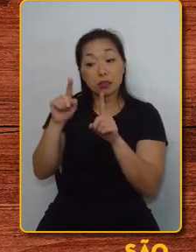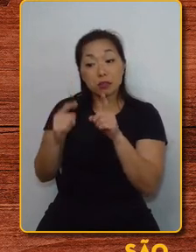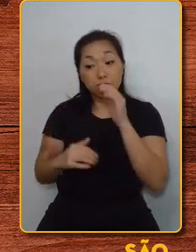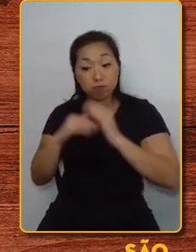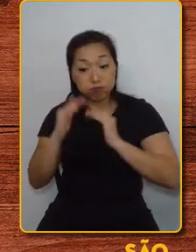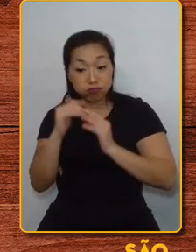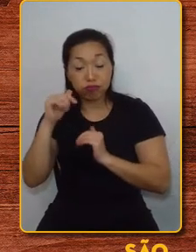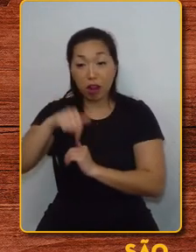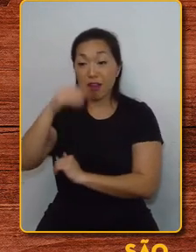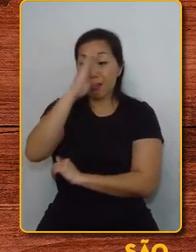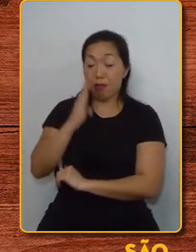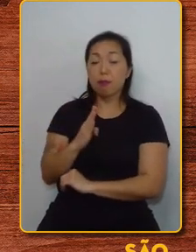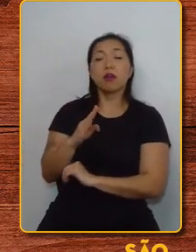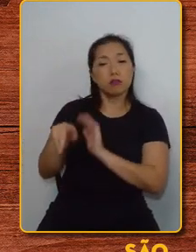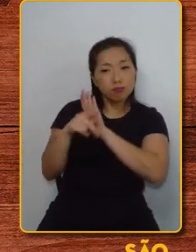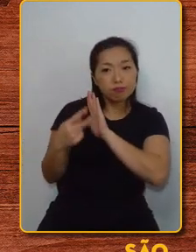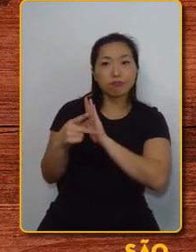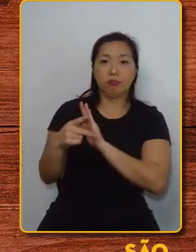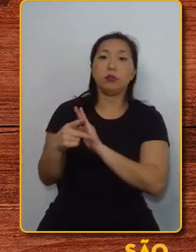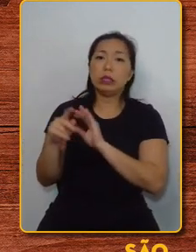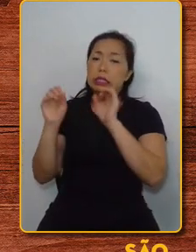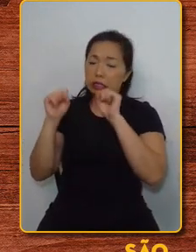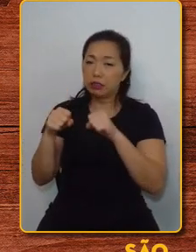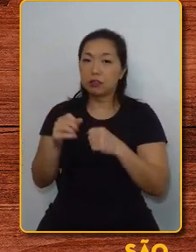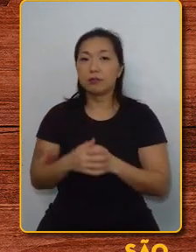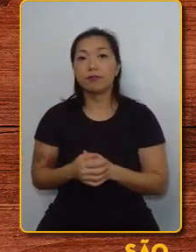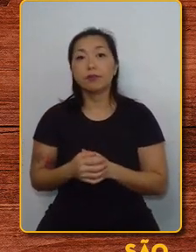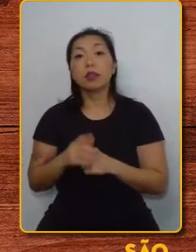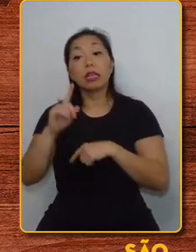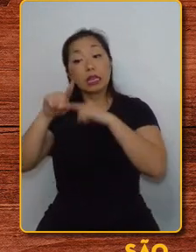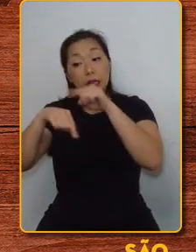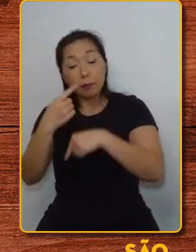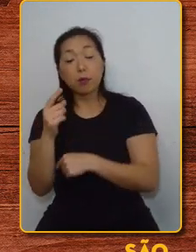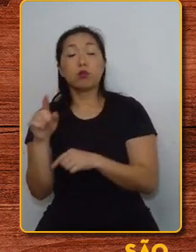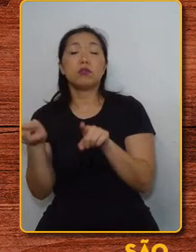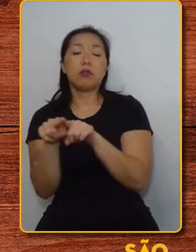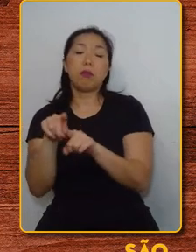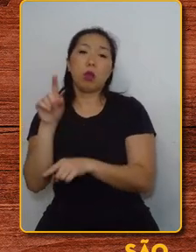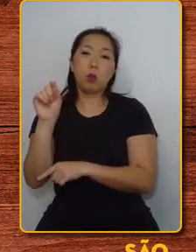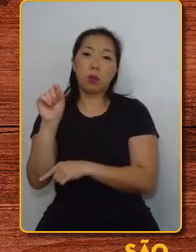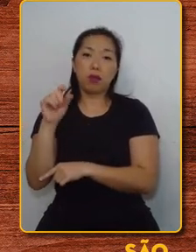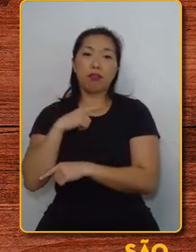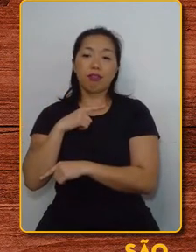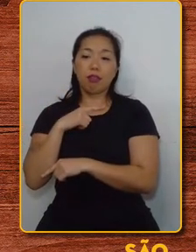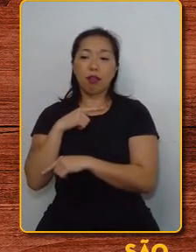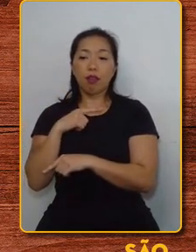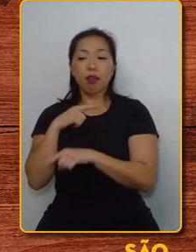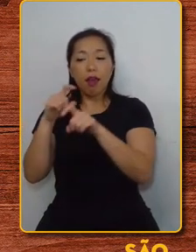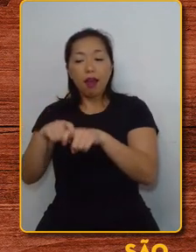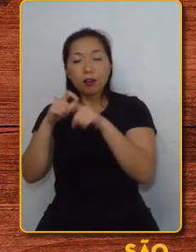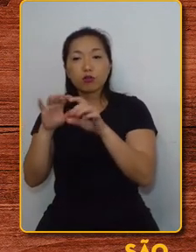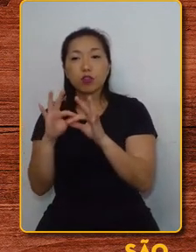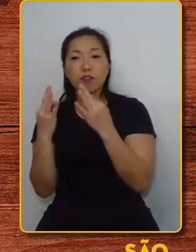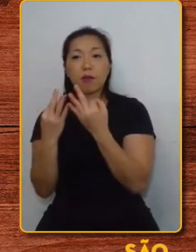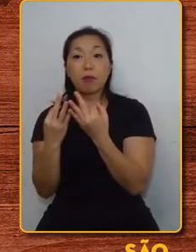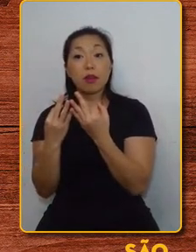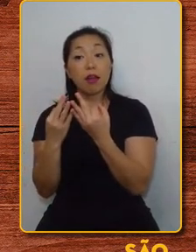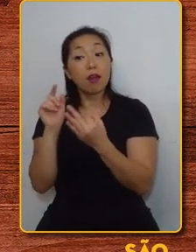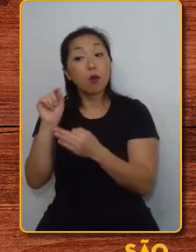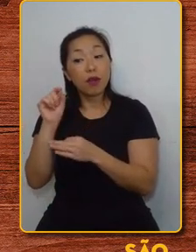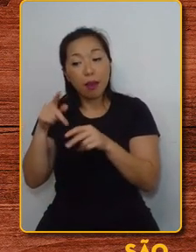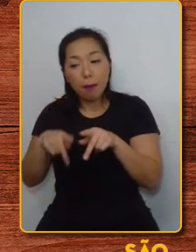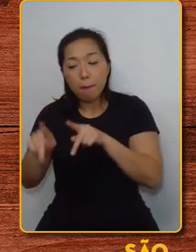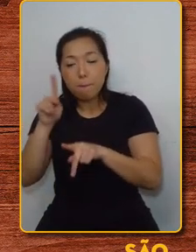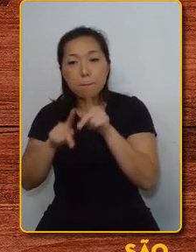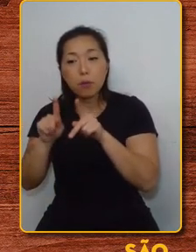dos integrados, estou falando do conjunto. Bom, depois disso, eu tenho a agricultura familiar, que são os pobres do campo, literalmente, que é